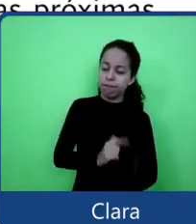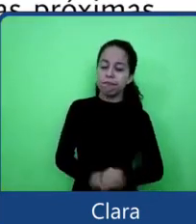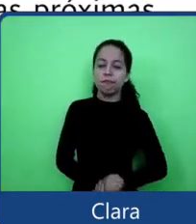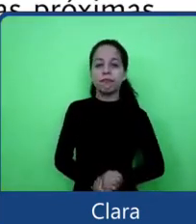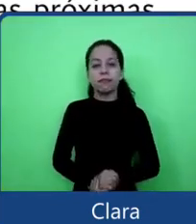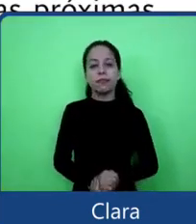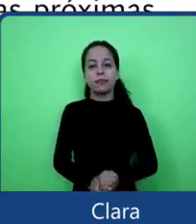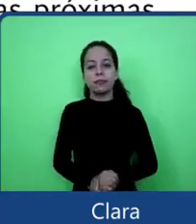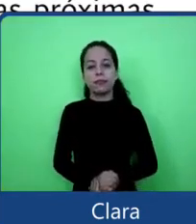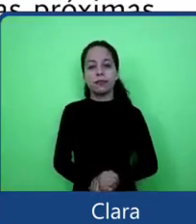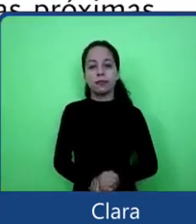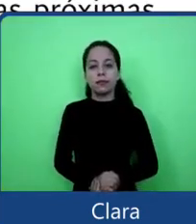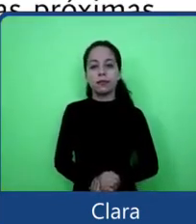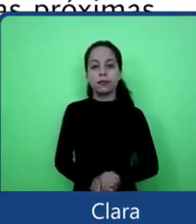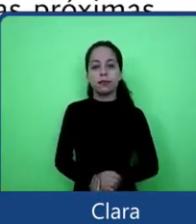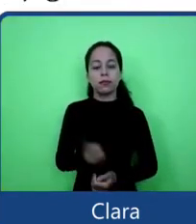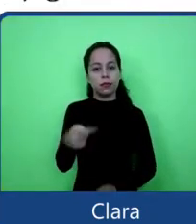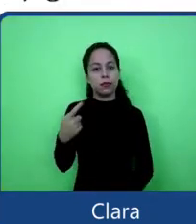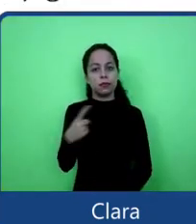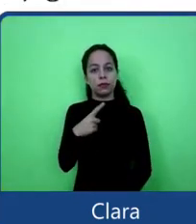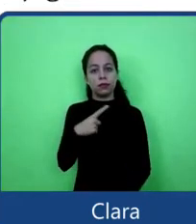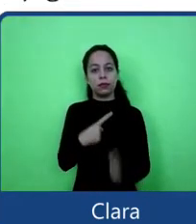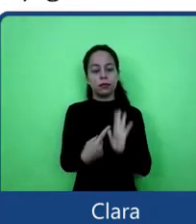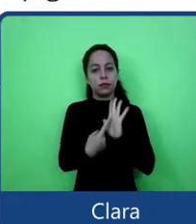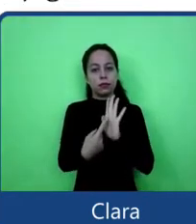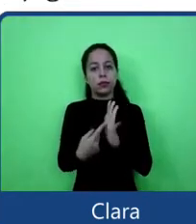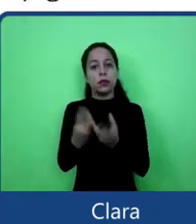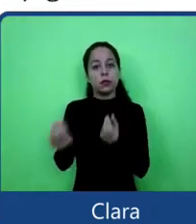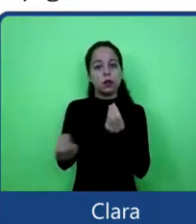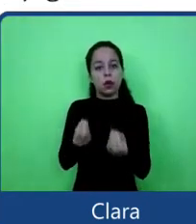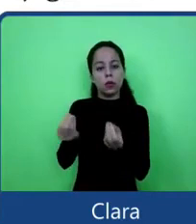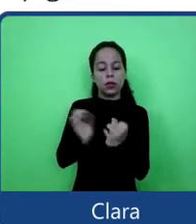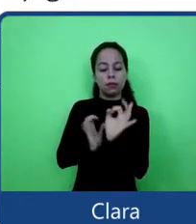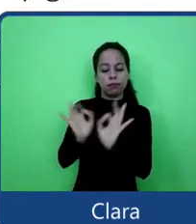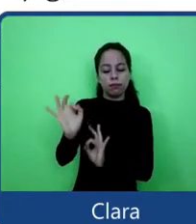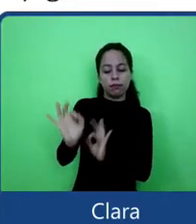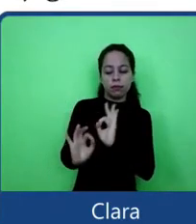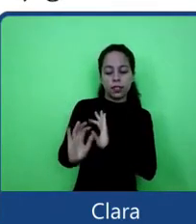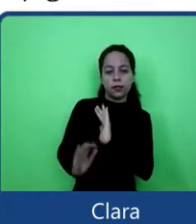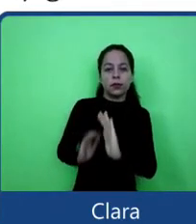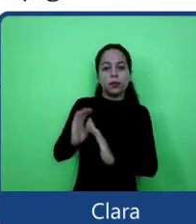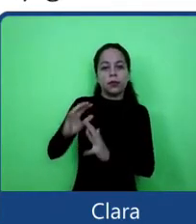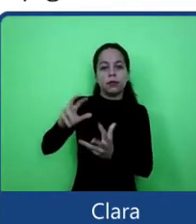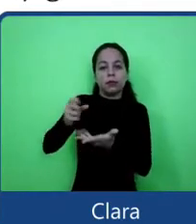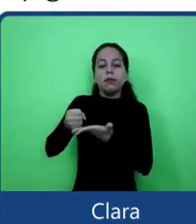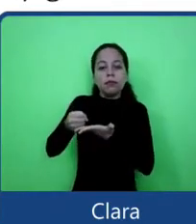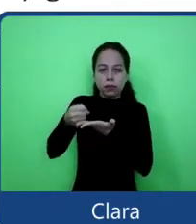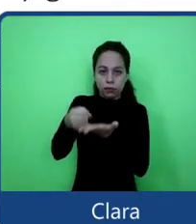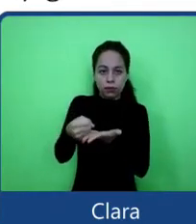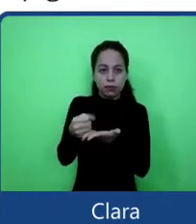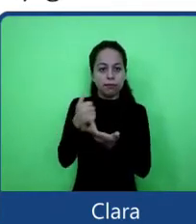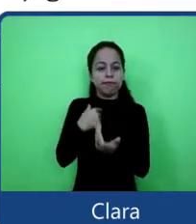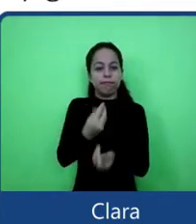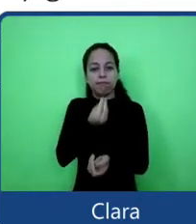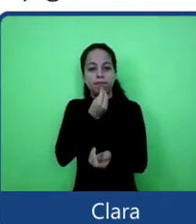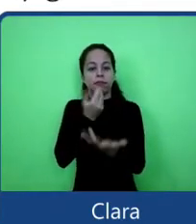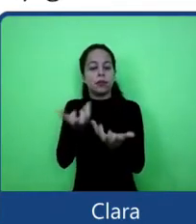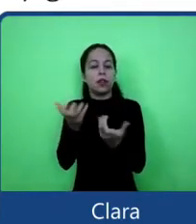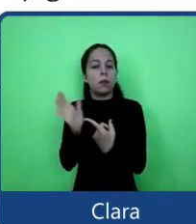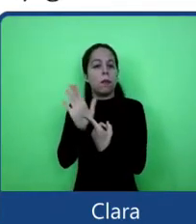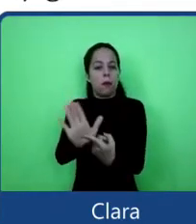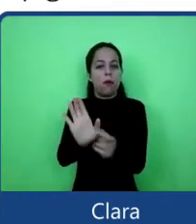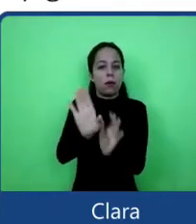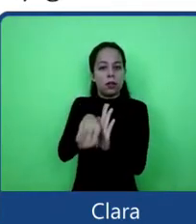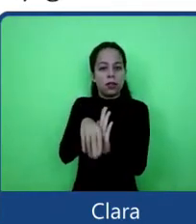aborda, né, a questão do desenvolvimento sustentável, e aí eu gostaria de deixar aqui essa definição do